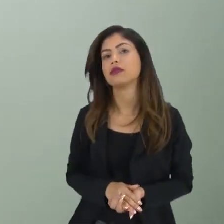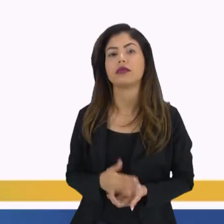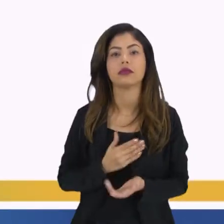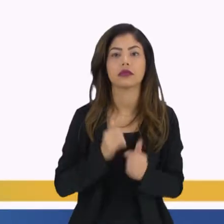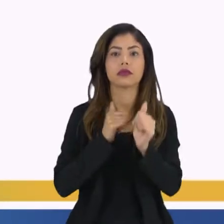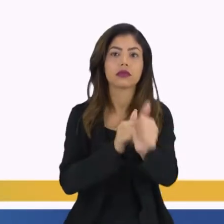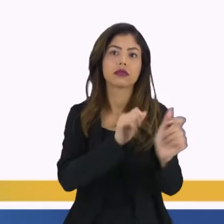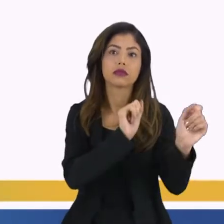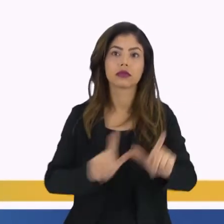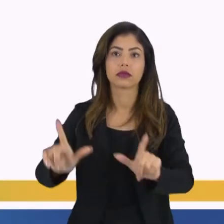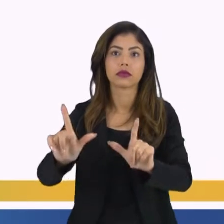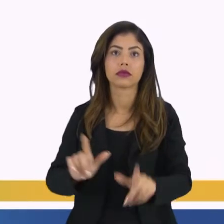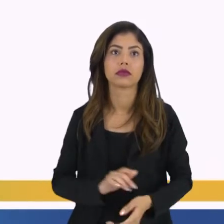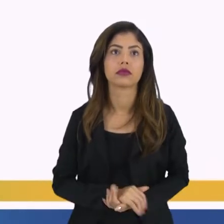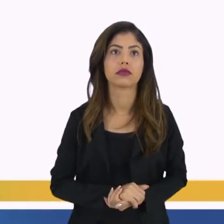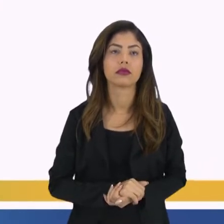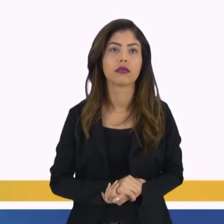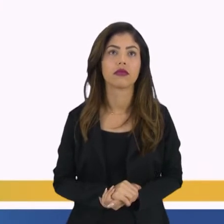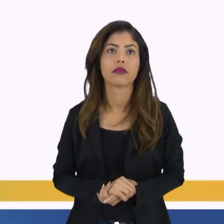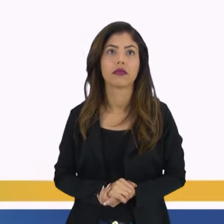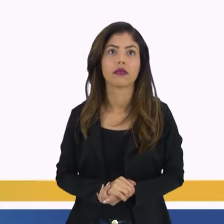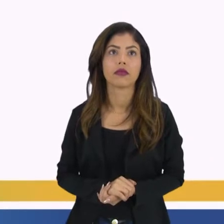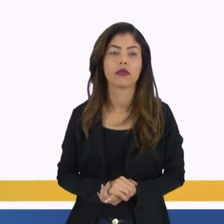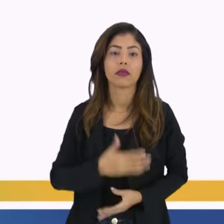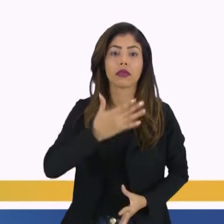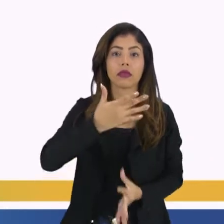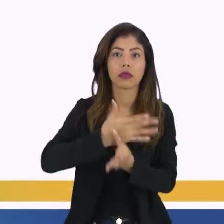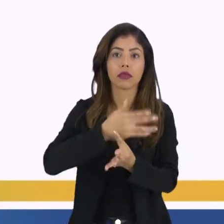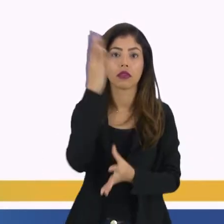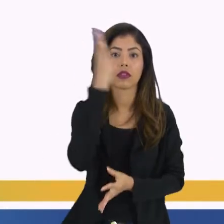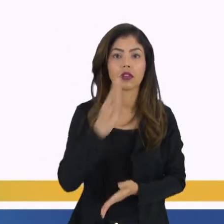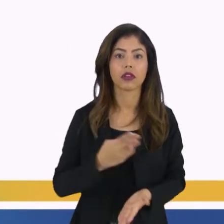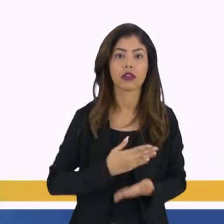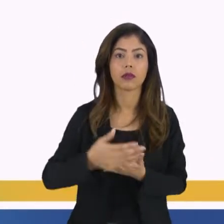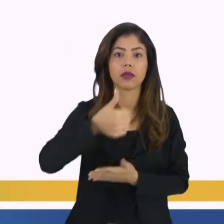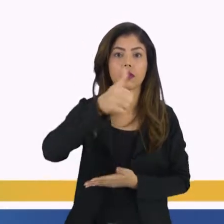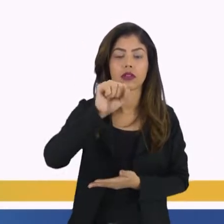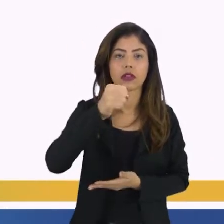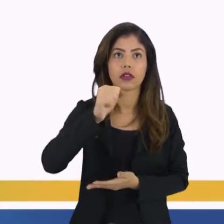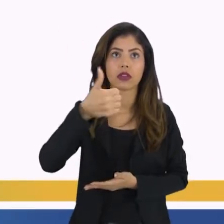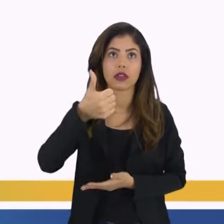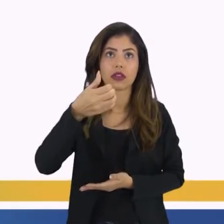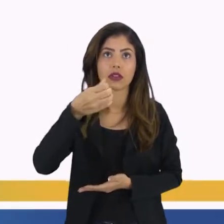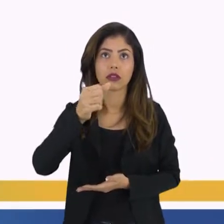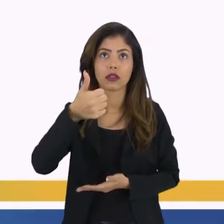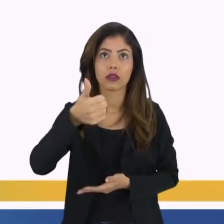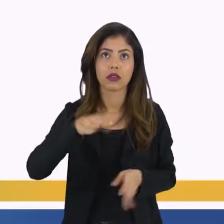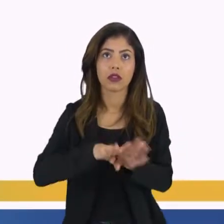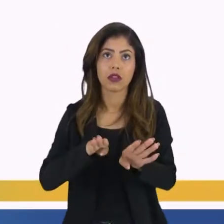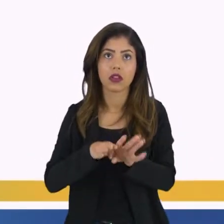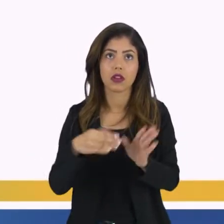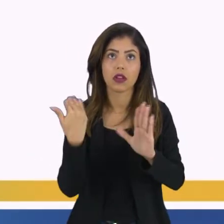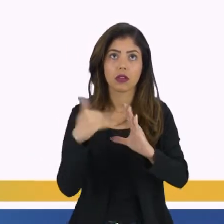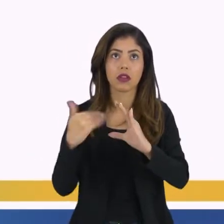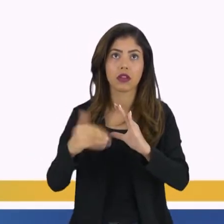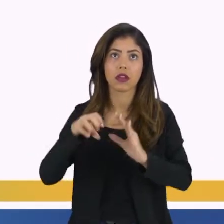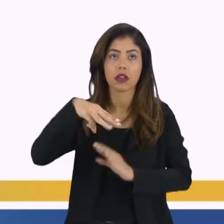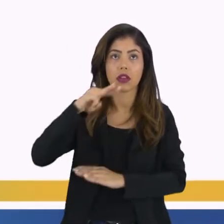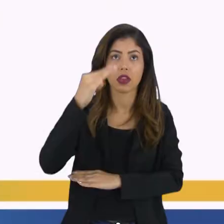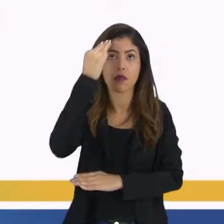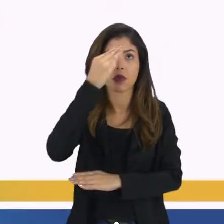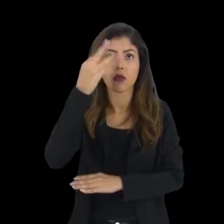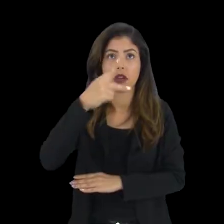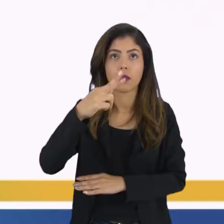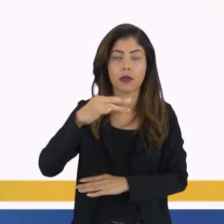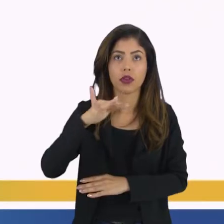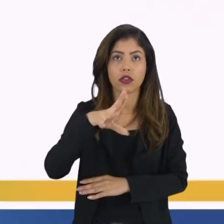aqui no slide. O realismo brasileiro tem início em 1881, com a publicação de Memórias Póstumas de Brás